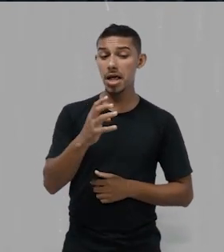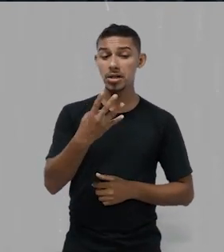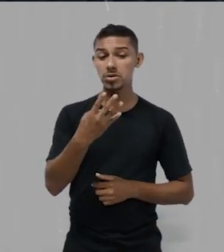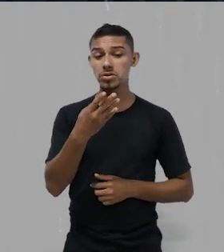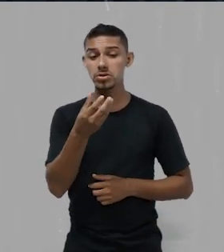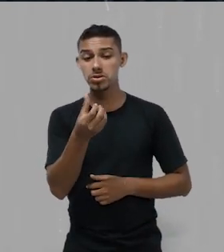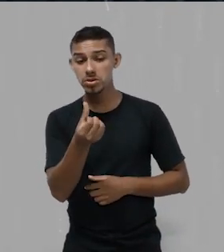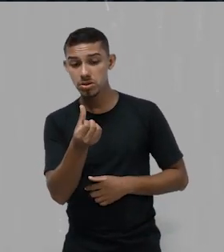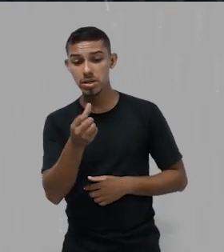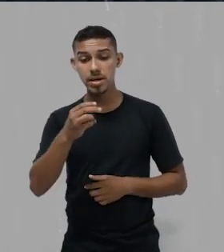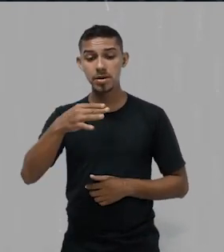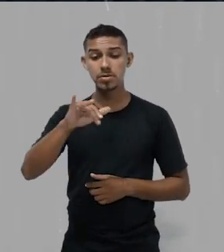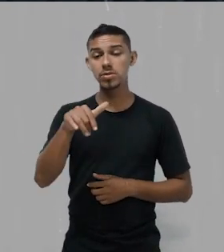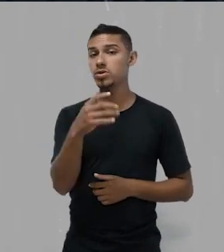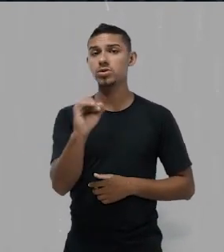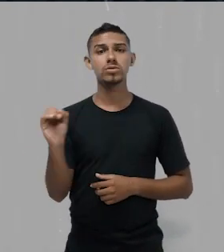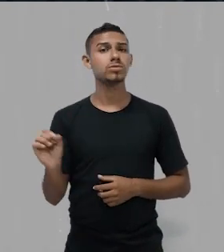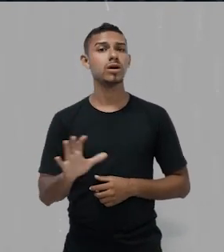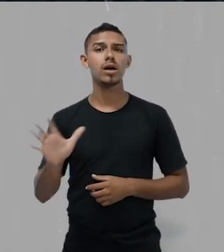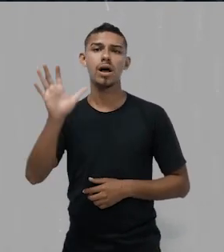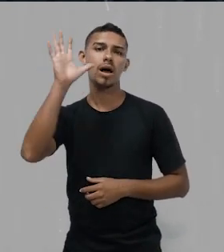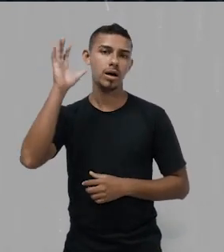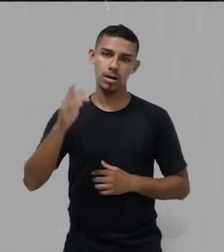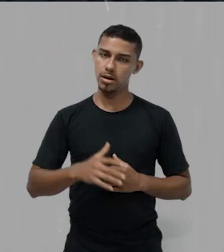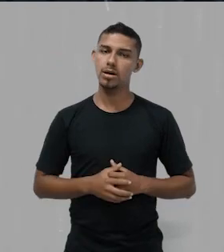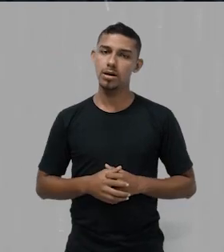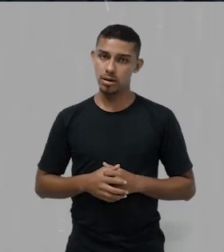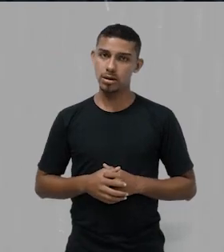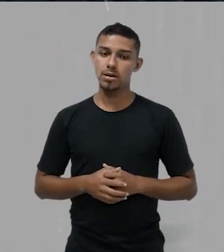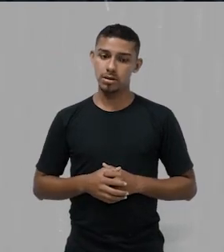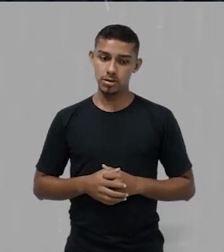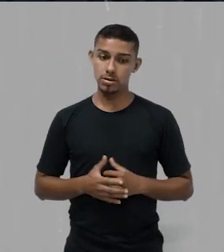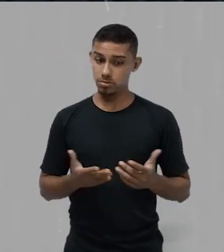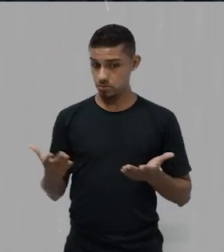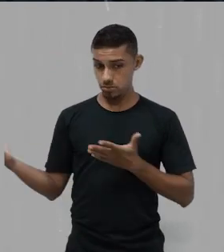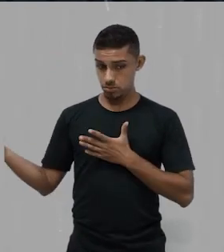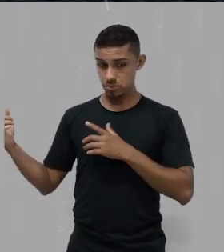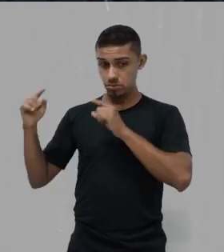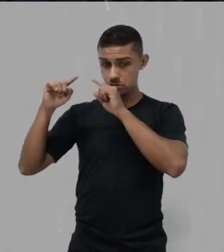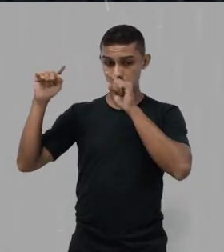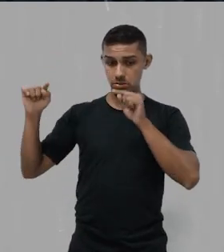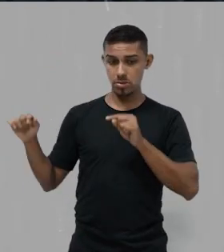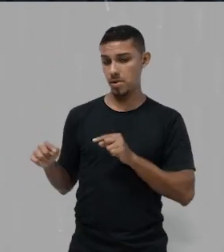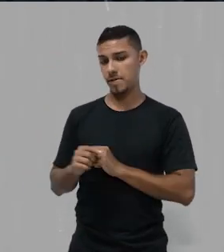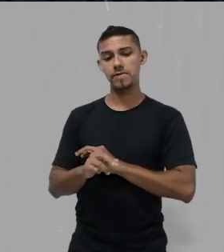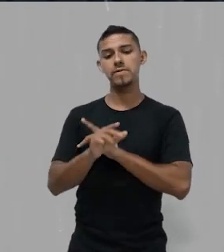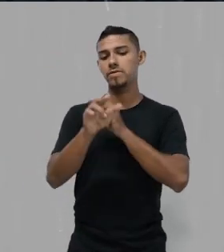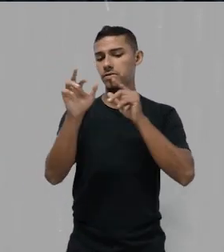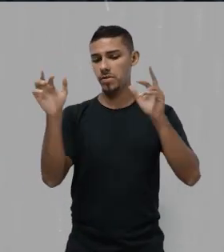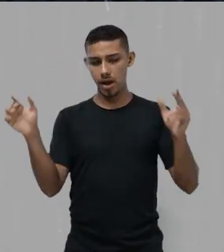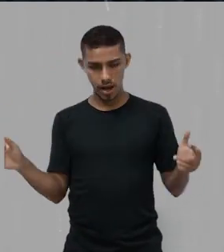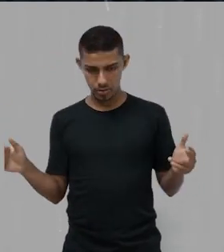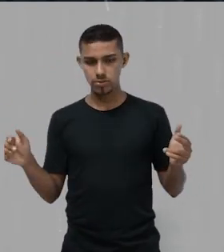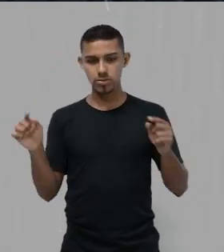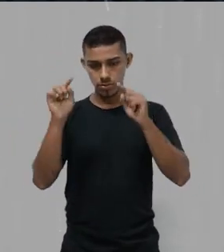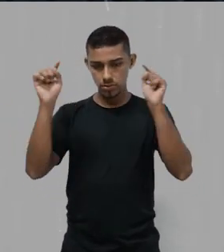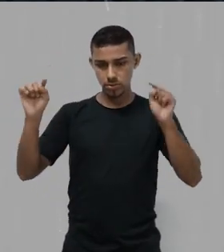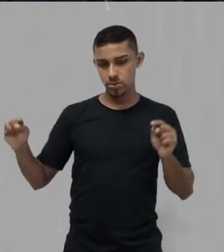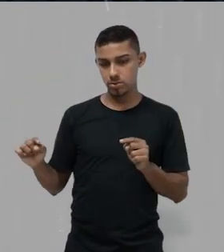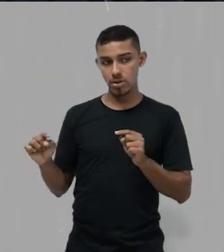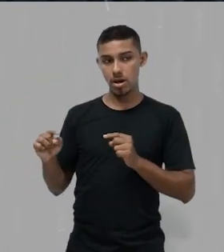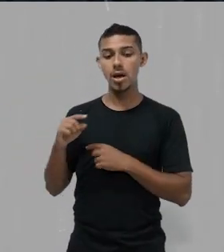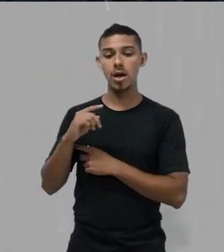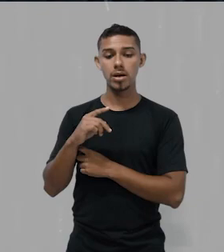reais. É muito dinheiro. E ainda vocês vão ver nos próximos anos vários quadros de Pablo Picasso, entre